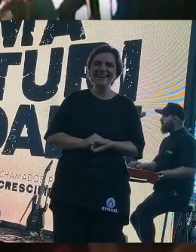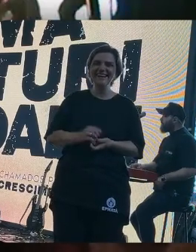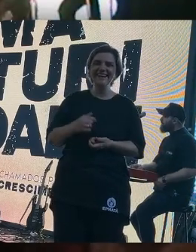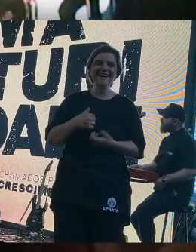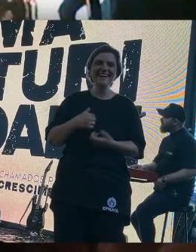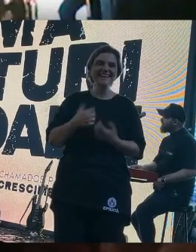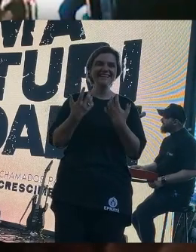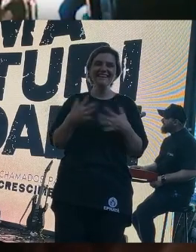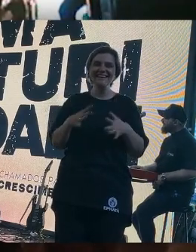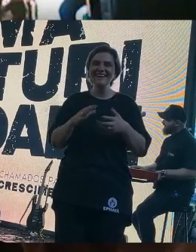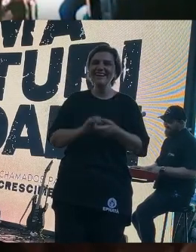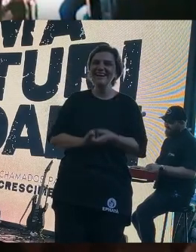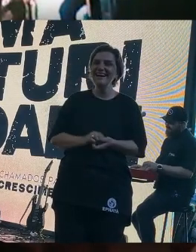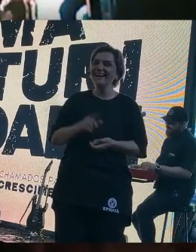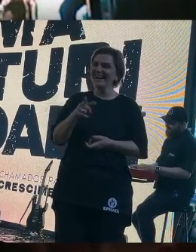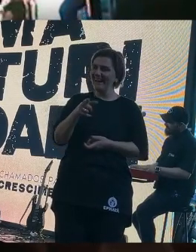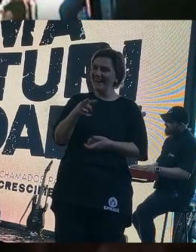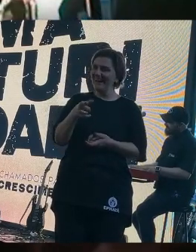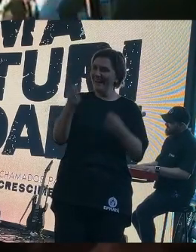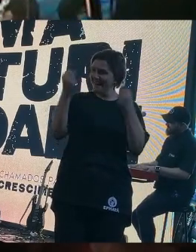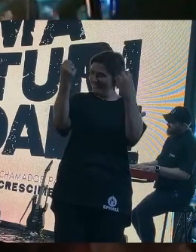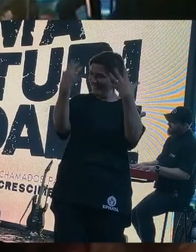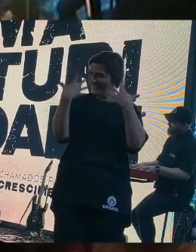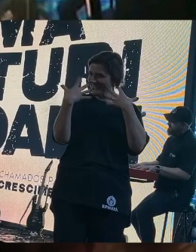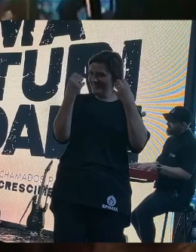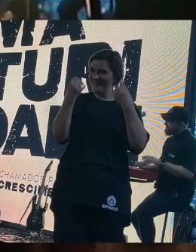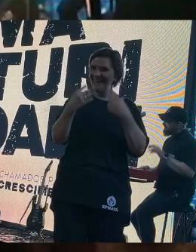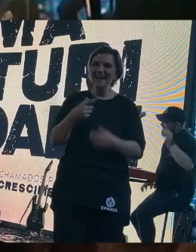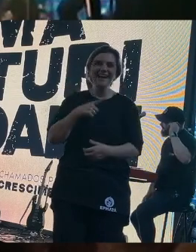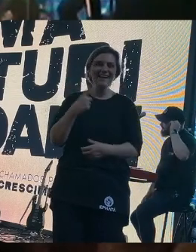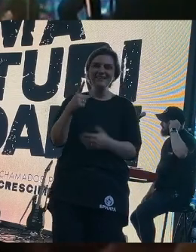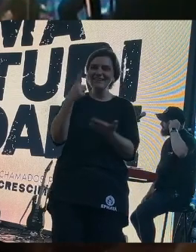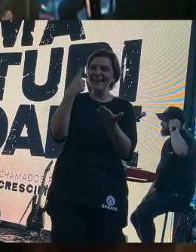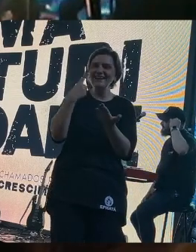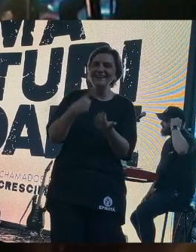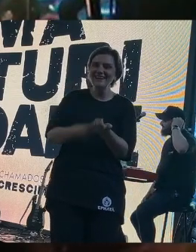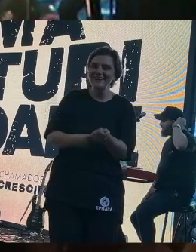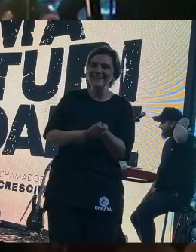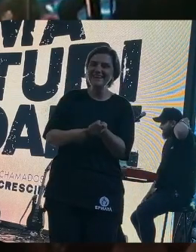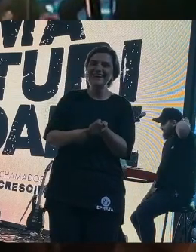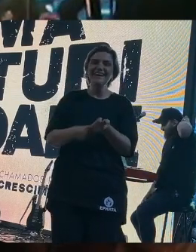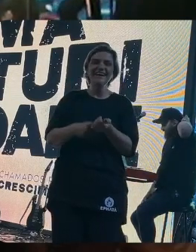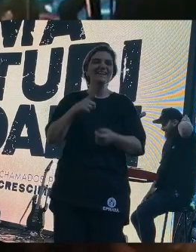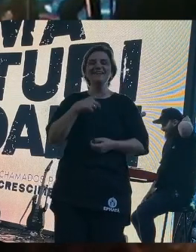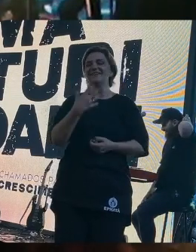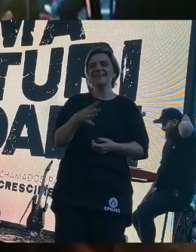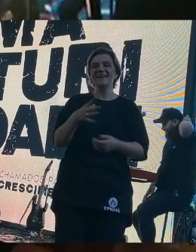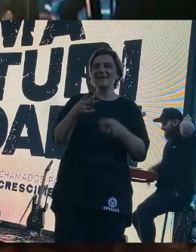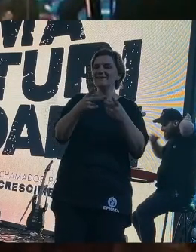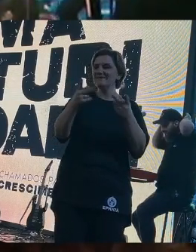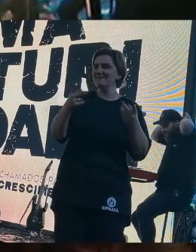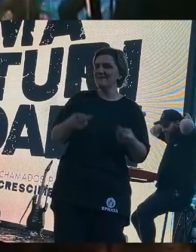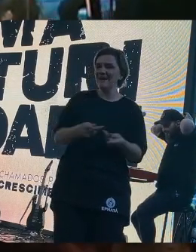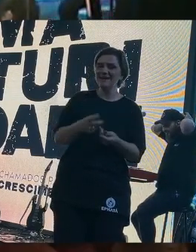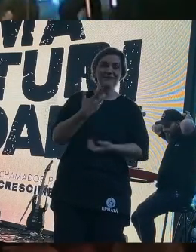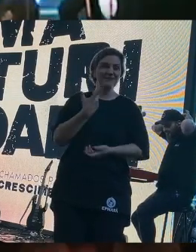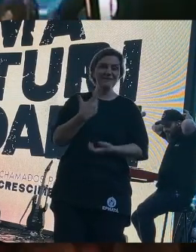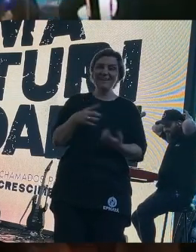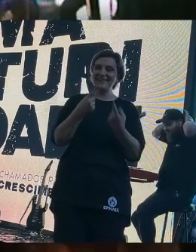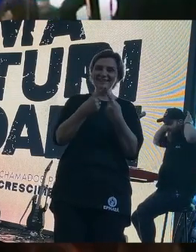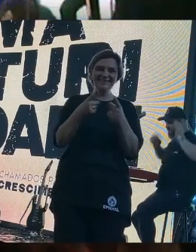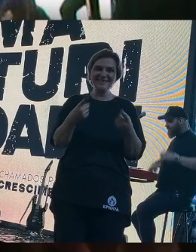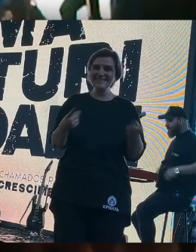quero pizza, fala. Eu também não quero cachorro quente. Eu também não quero